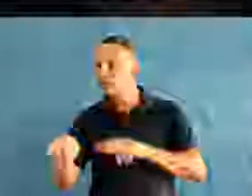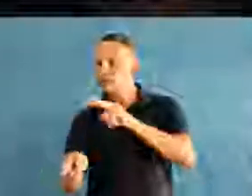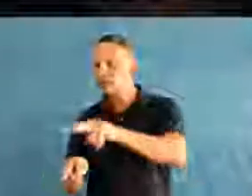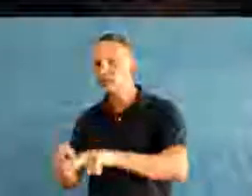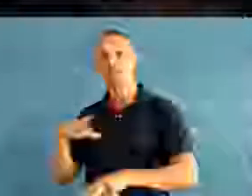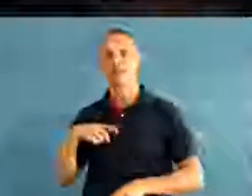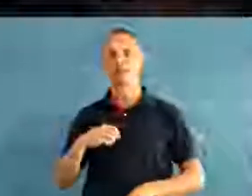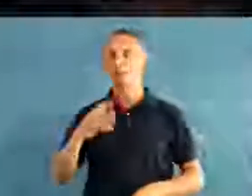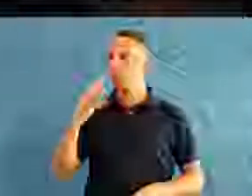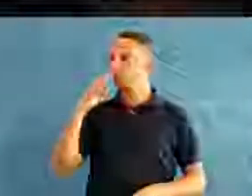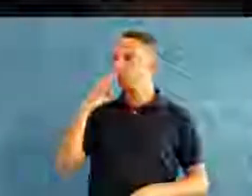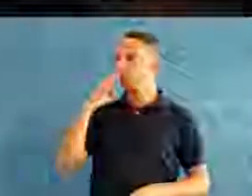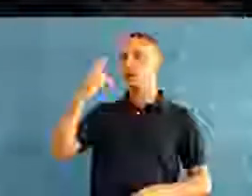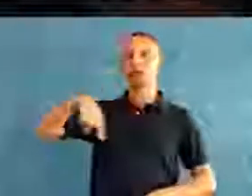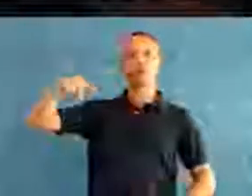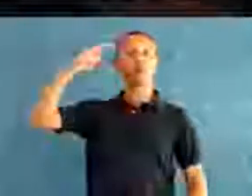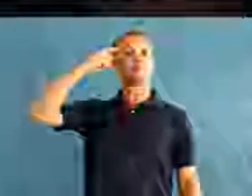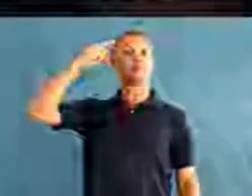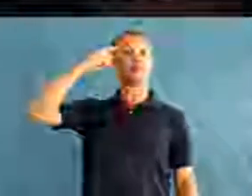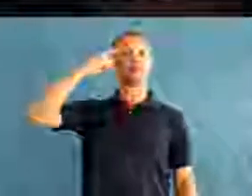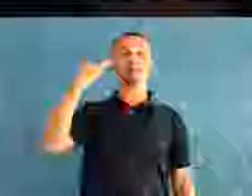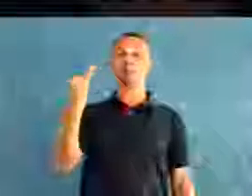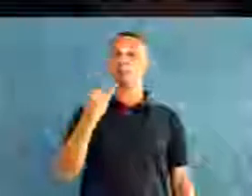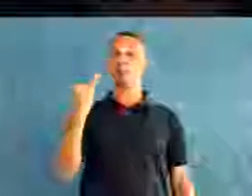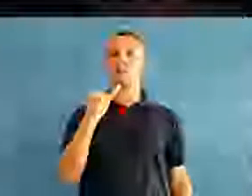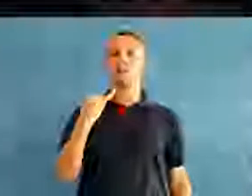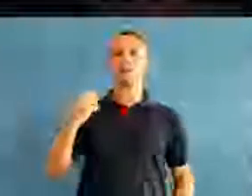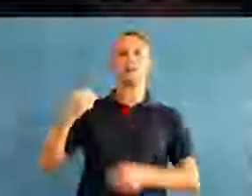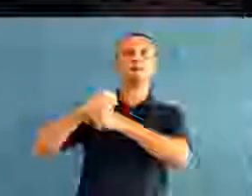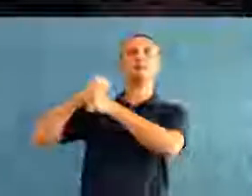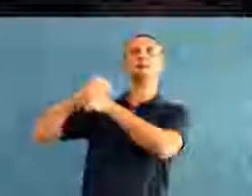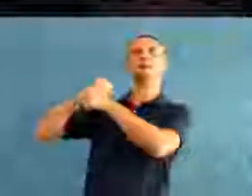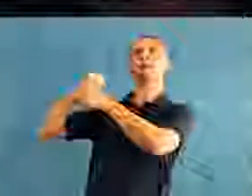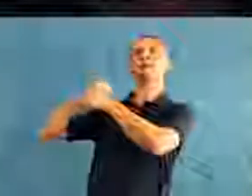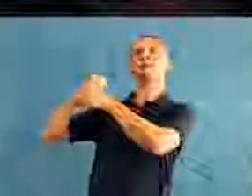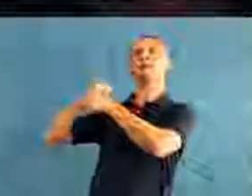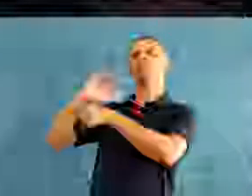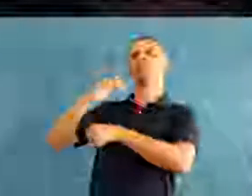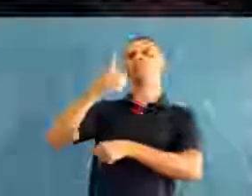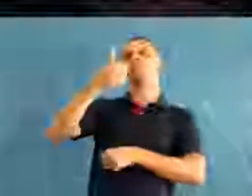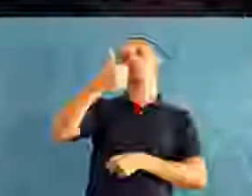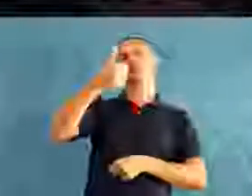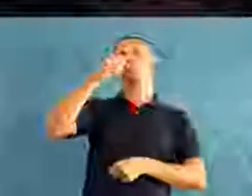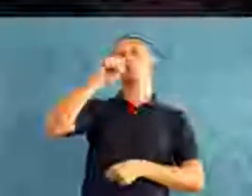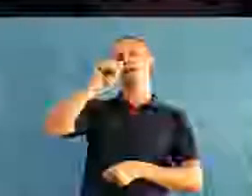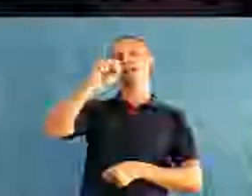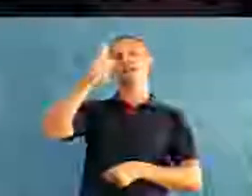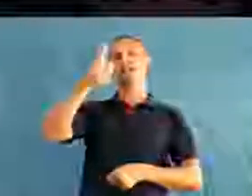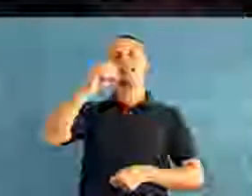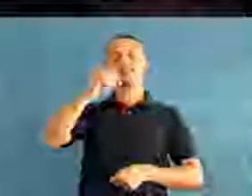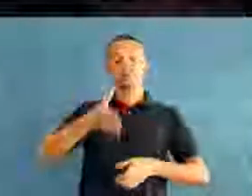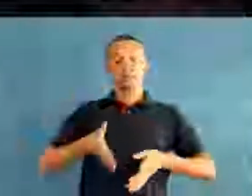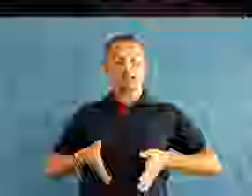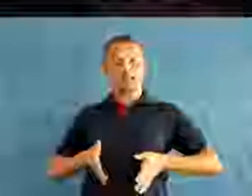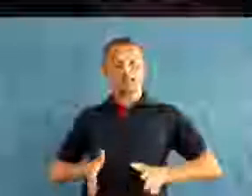convenhamos, pensar que há pouco mais de 200 anos atrás, em 1810, nascia uma menina em Papari,